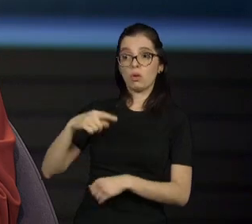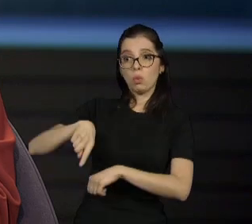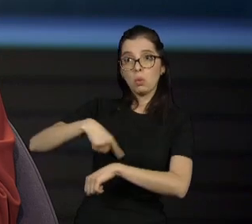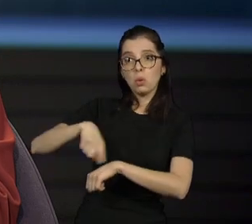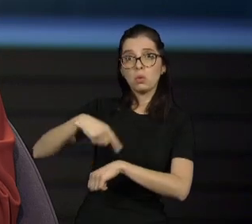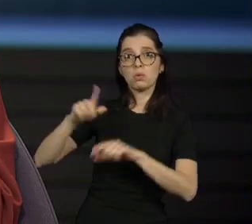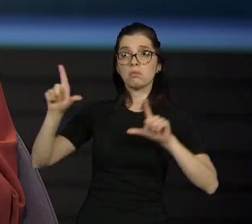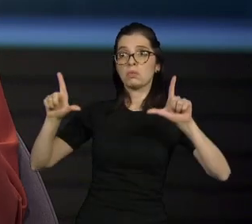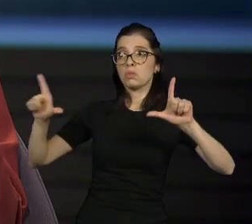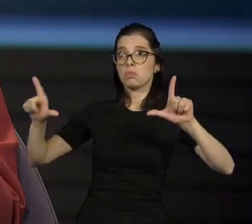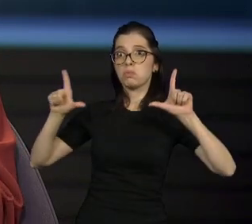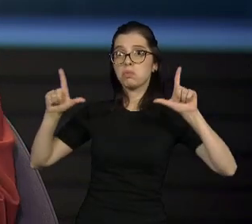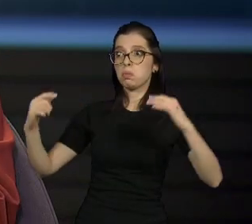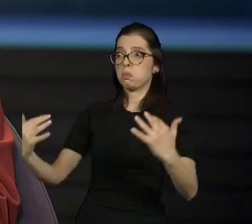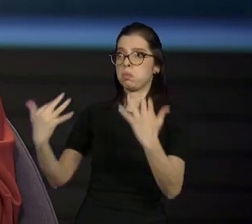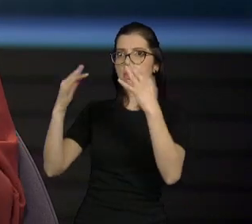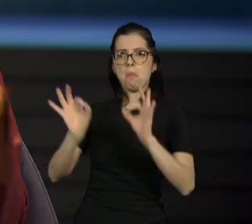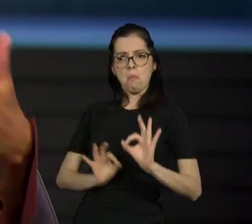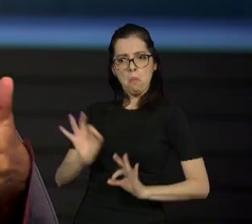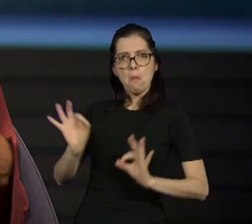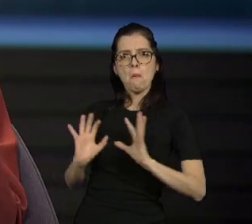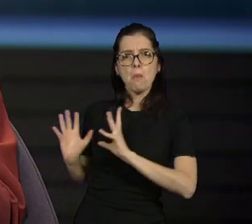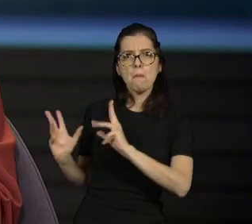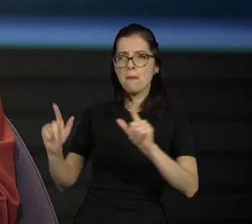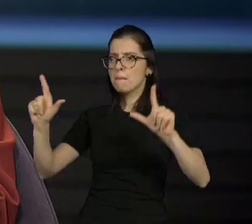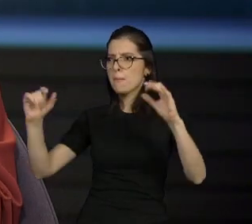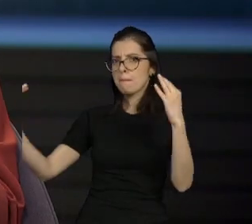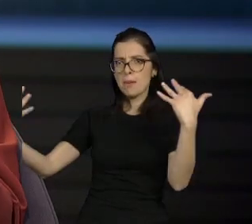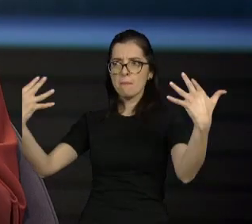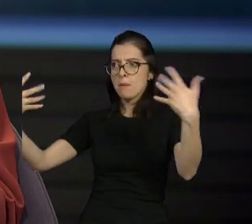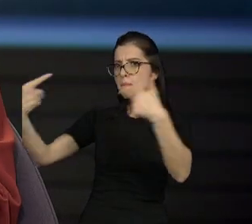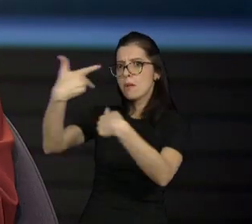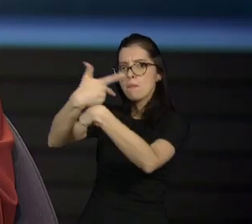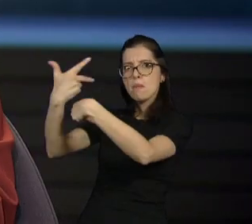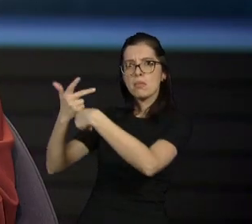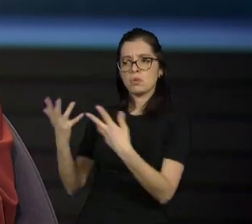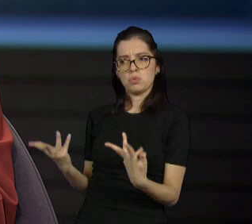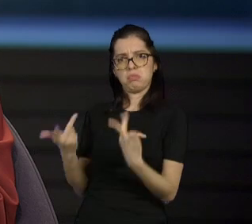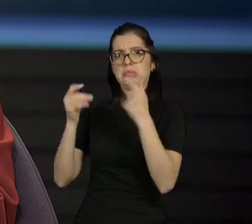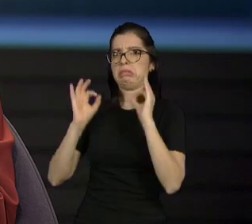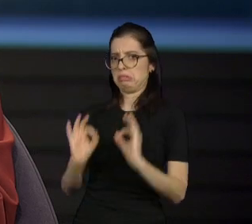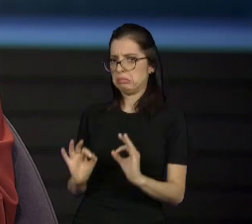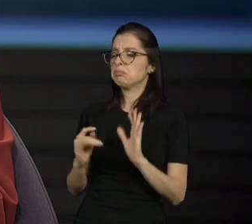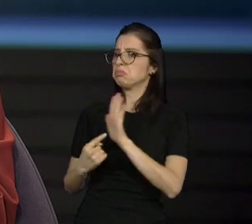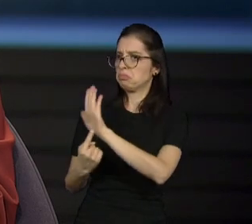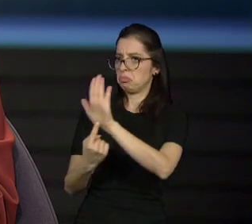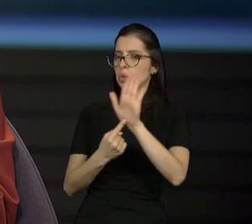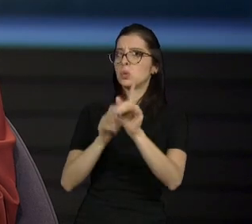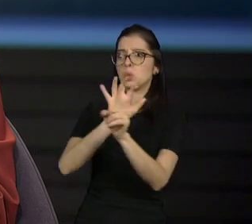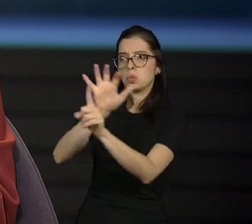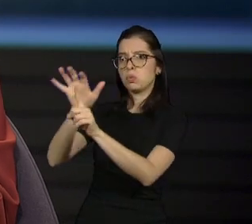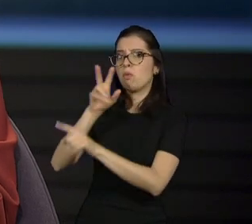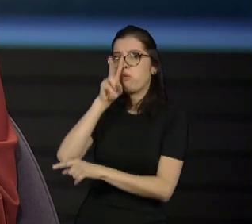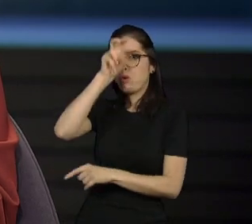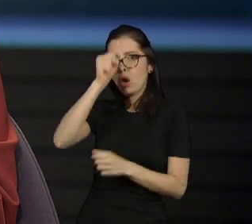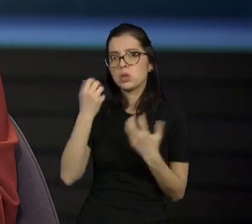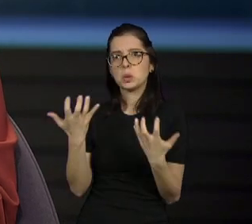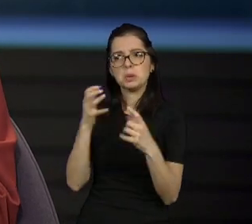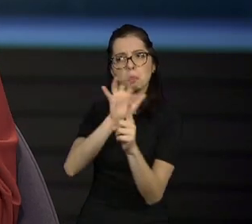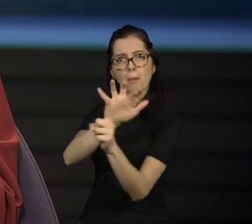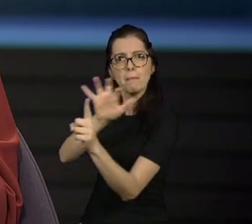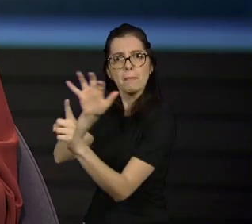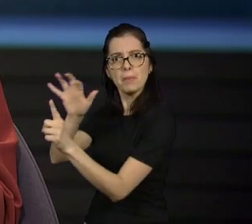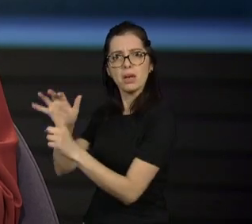de campanha, uso de outdoors, de propaganda, e isso está se mostrando aí efetivo na pesquisa das